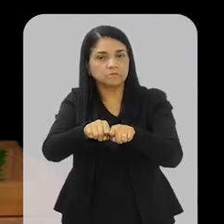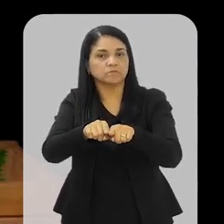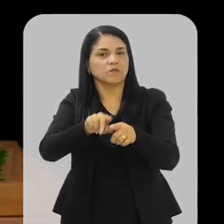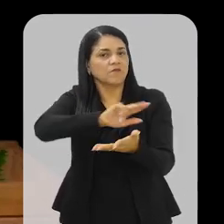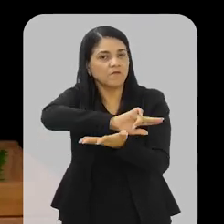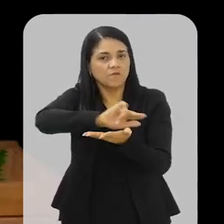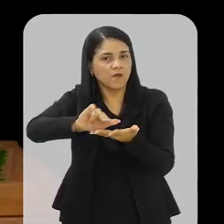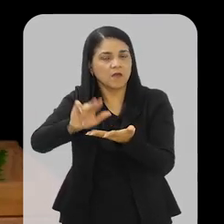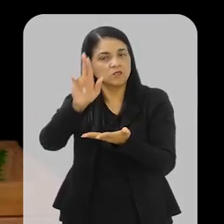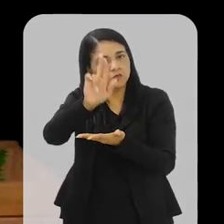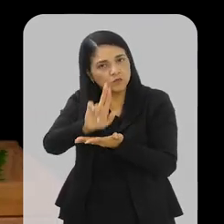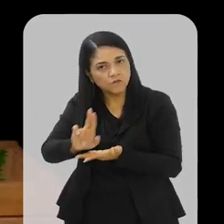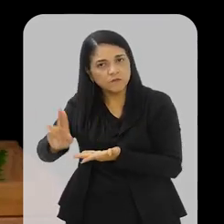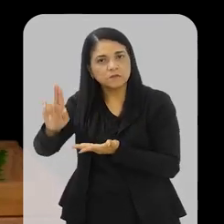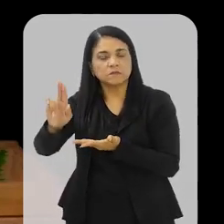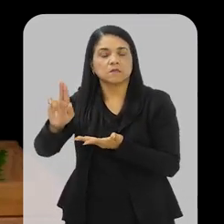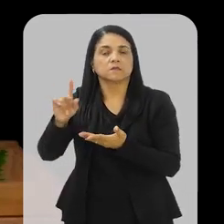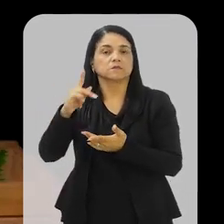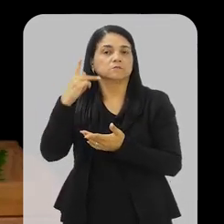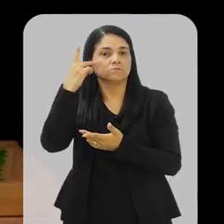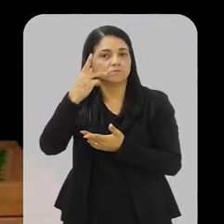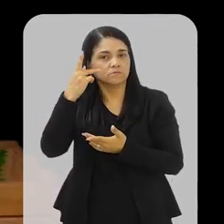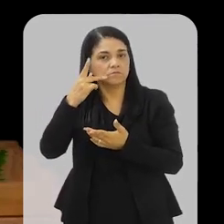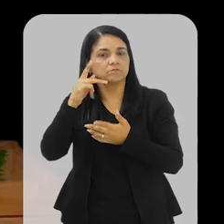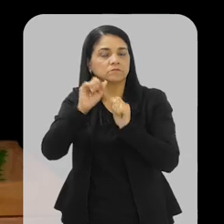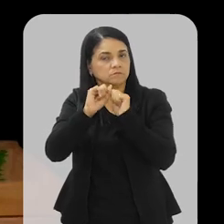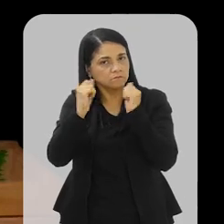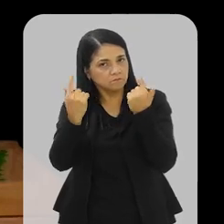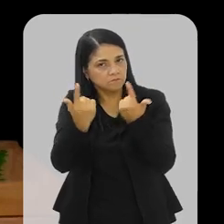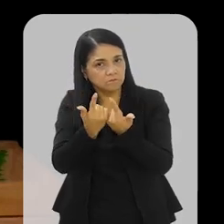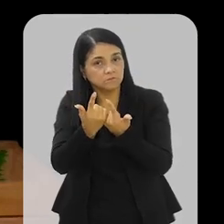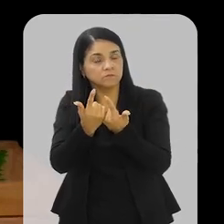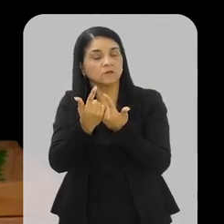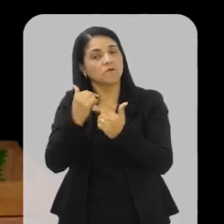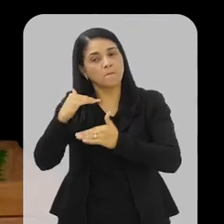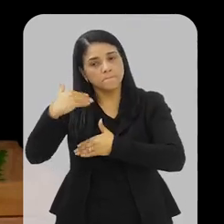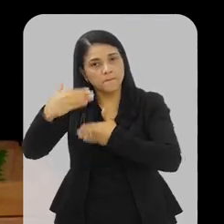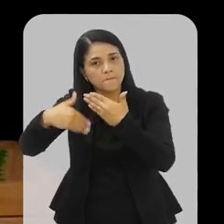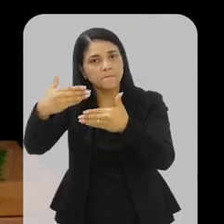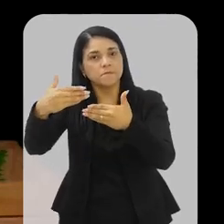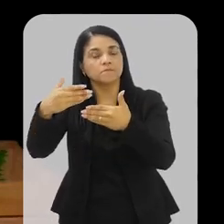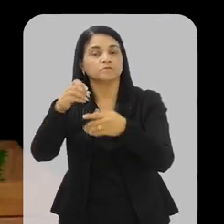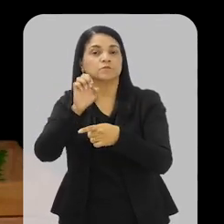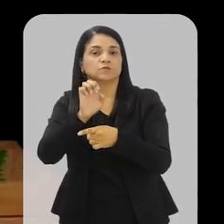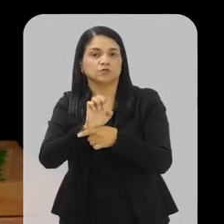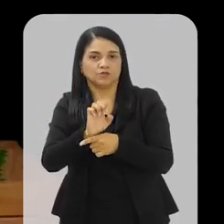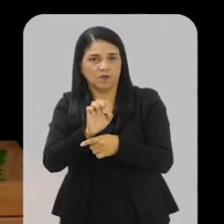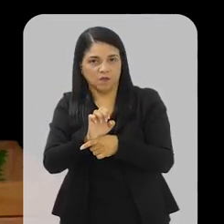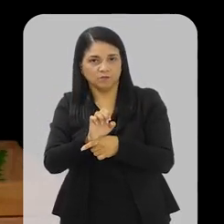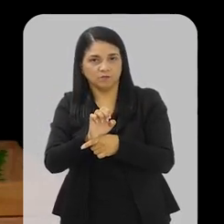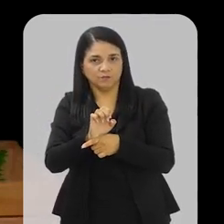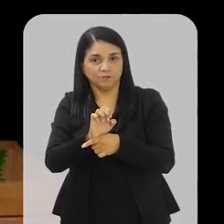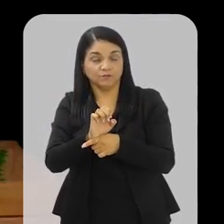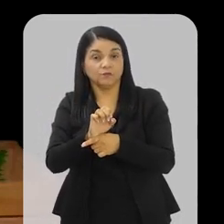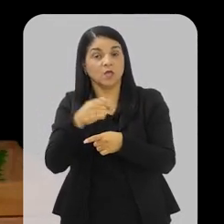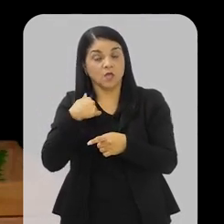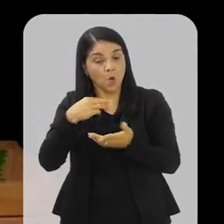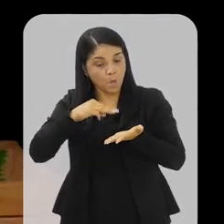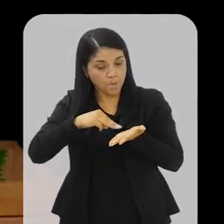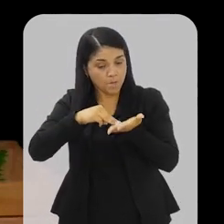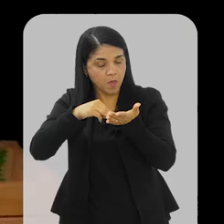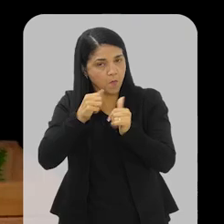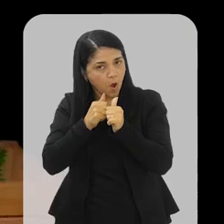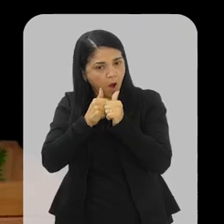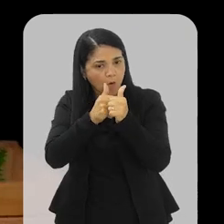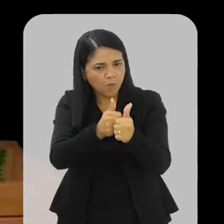internacionais com as Universidades com o Parlamento da Assembleia Legislativa foi um grande avanço para o estado e como membro